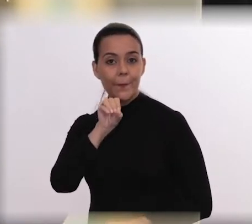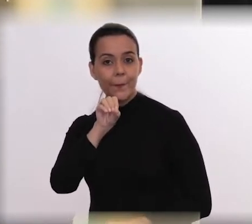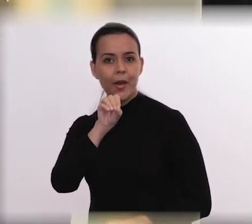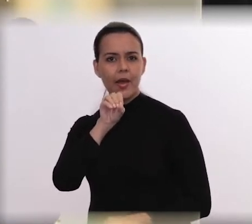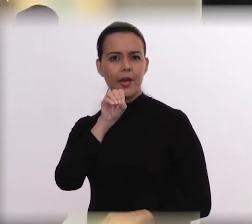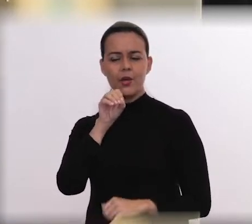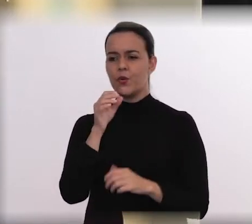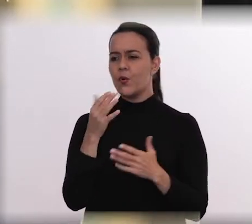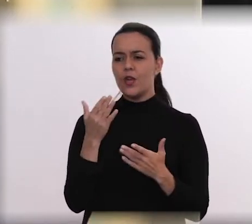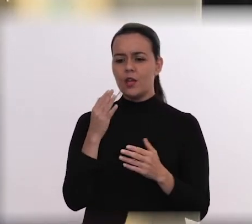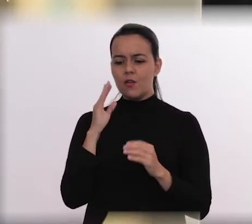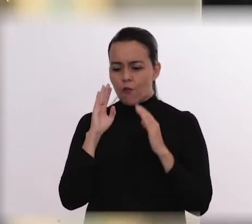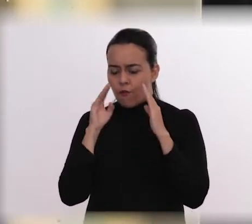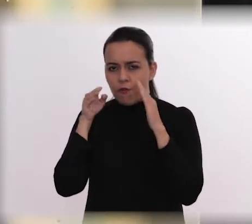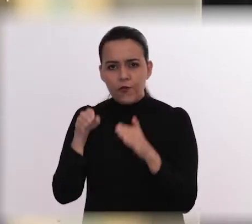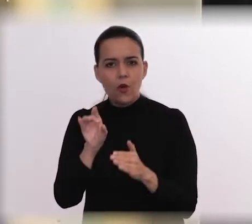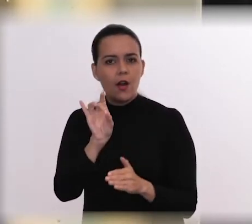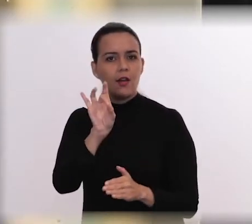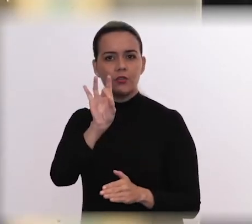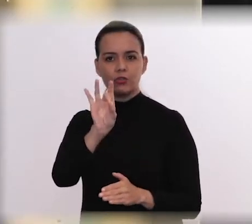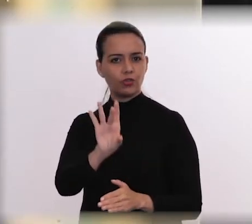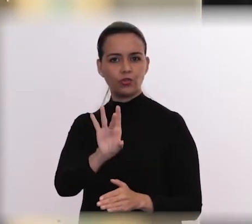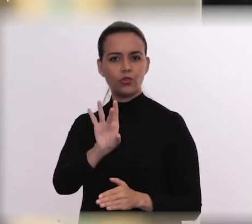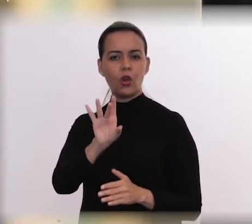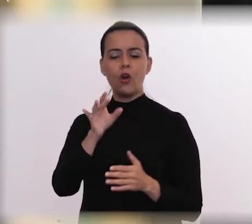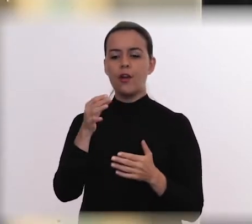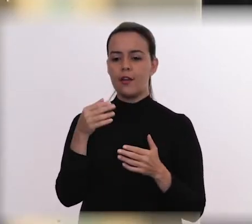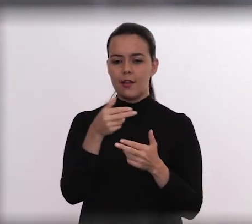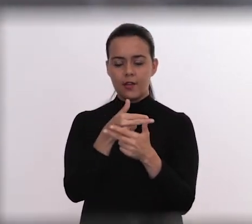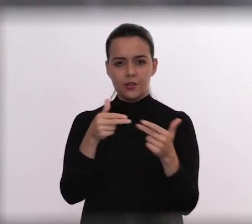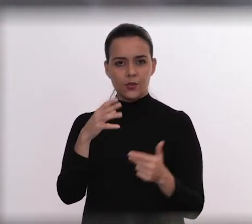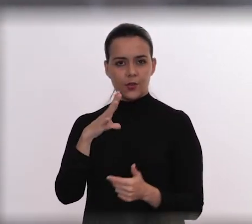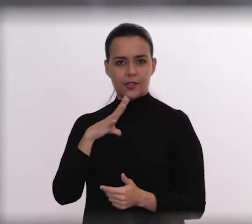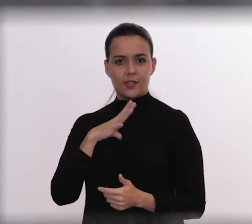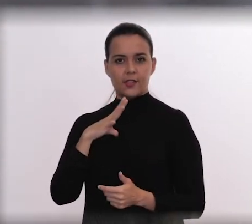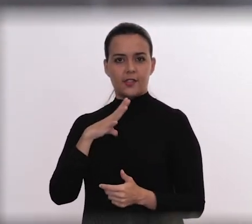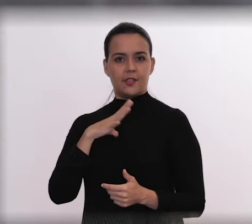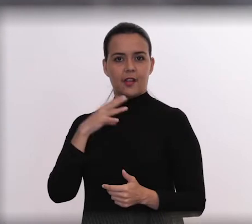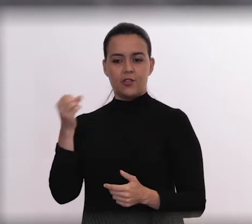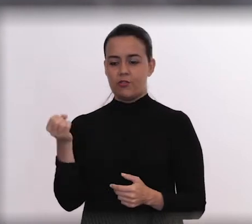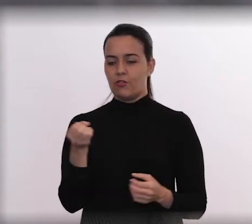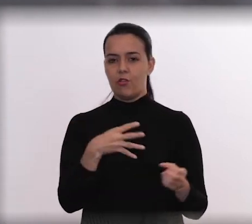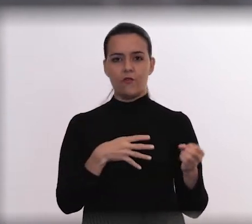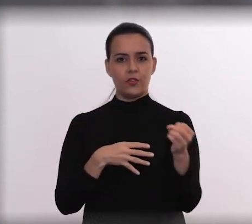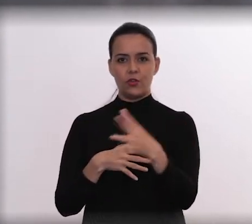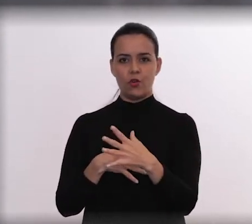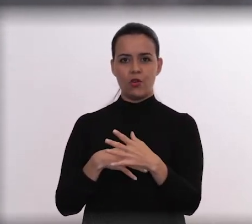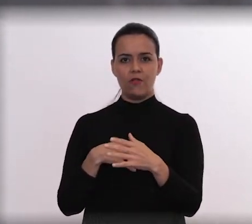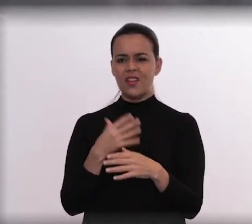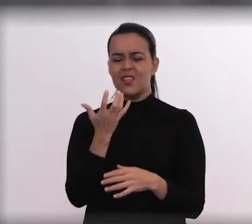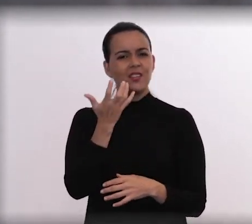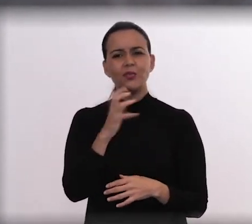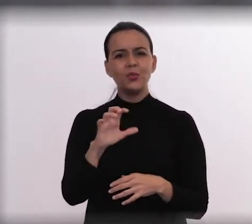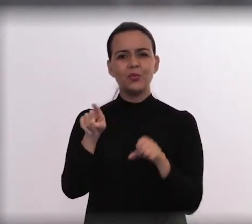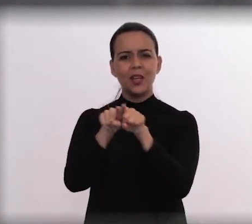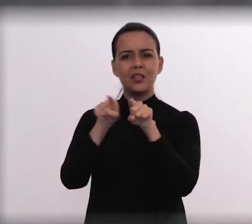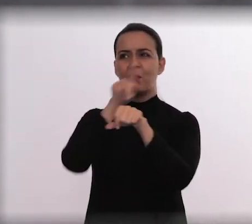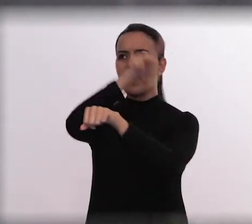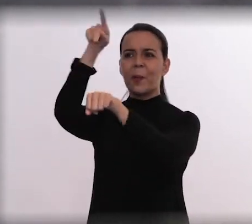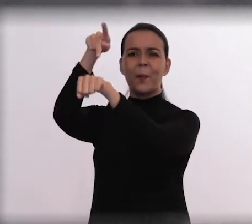cosmopolitismo, aliás, ele satiriza muitas vezes os galicismos, os francesismos, né, os estrangeirismos,